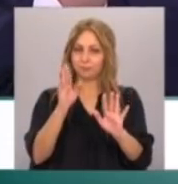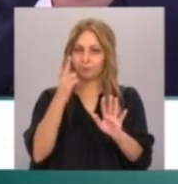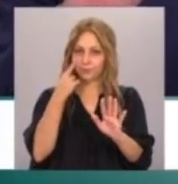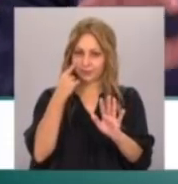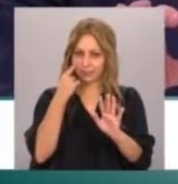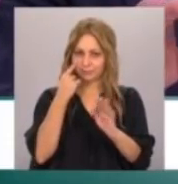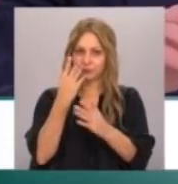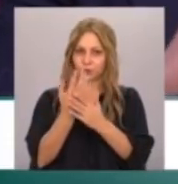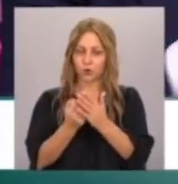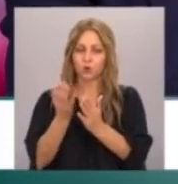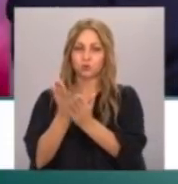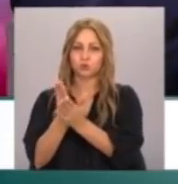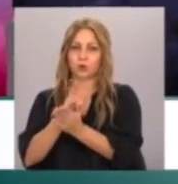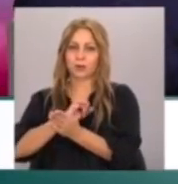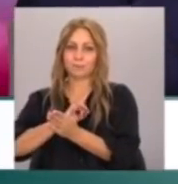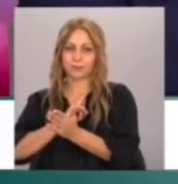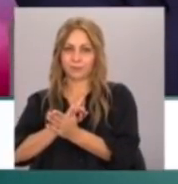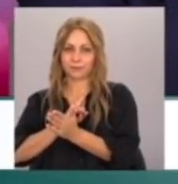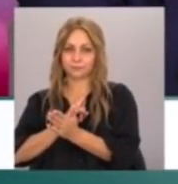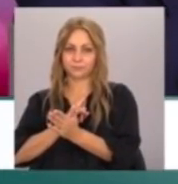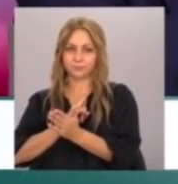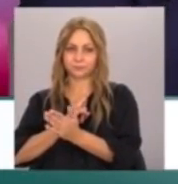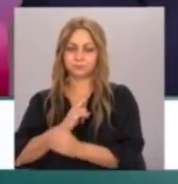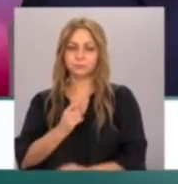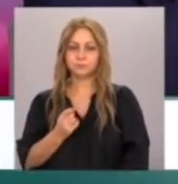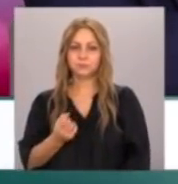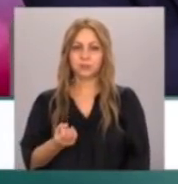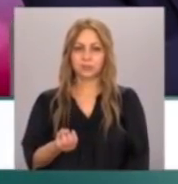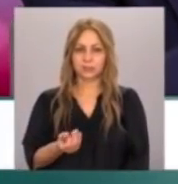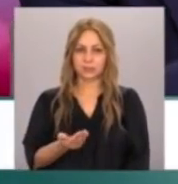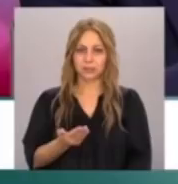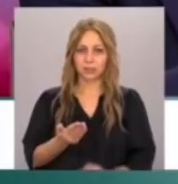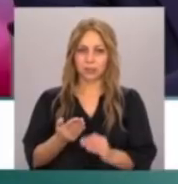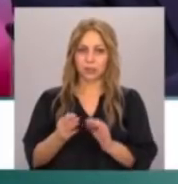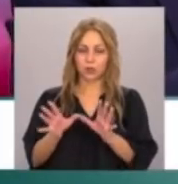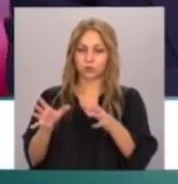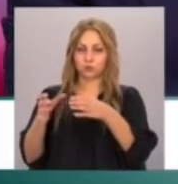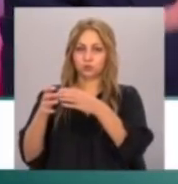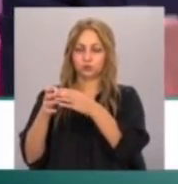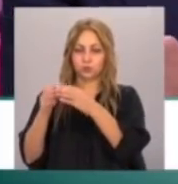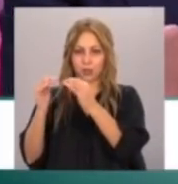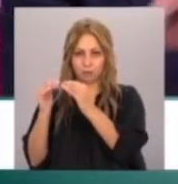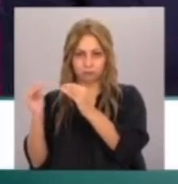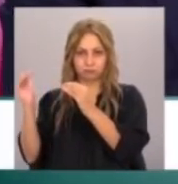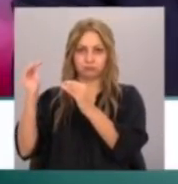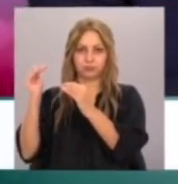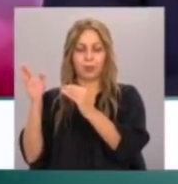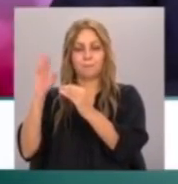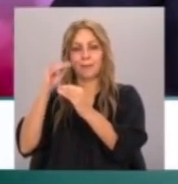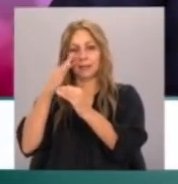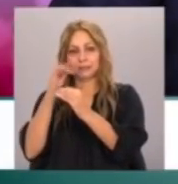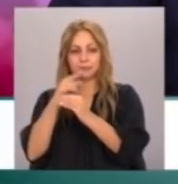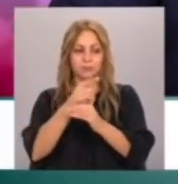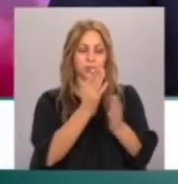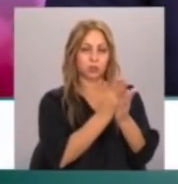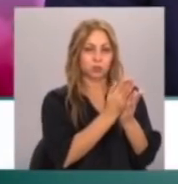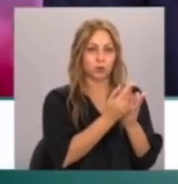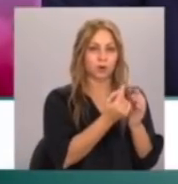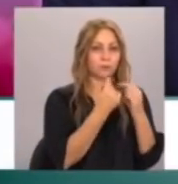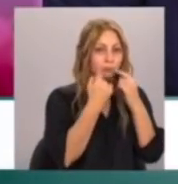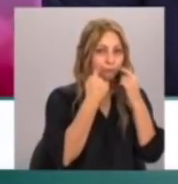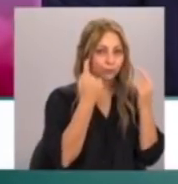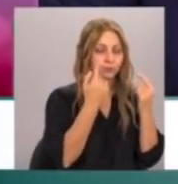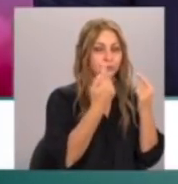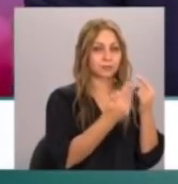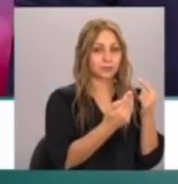com uma coisa o colégio privado que leva Miúdos de miúdas do estrato social mais elevado onde tudo é mais tempo de escola pública leva